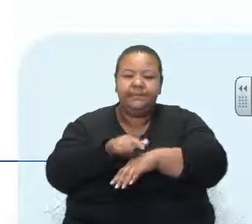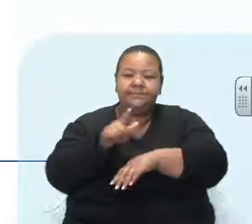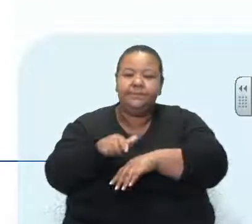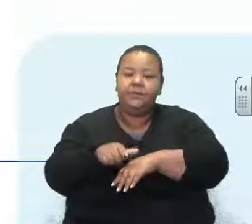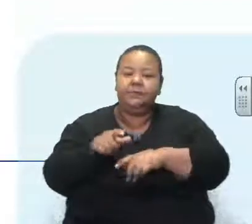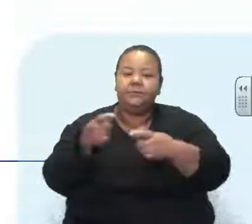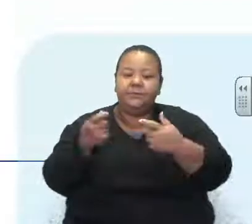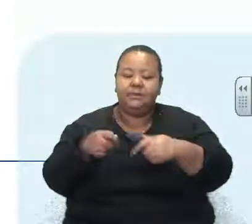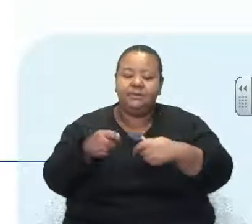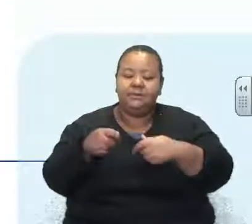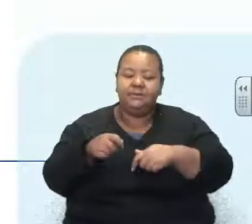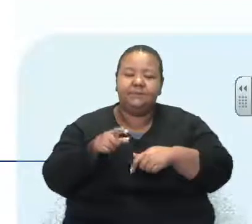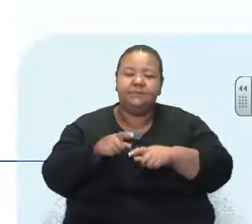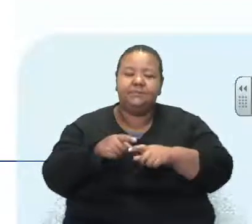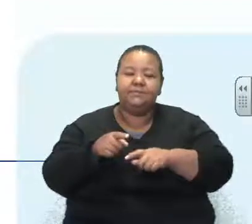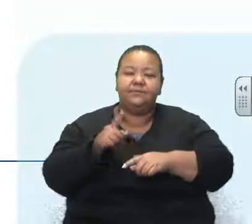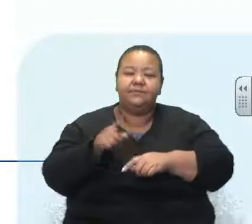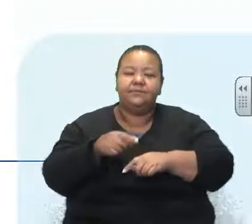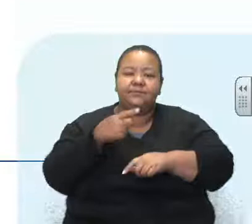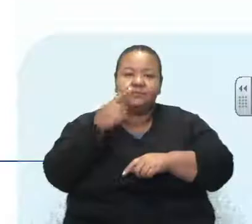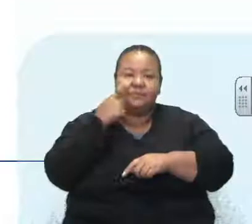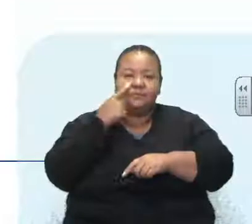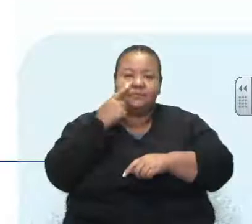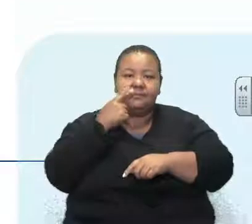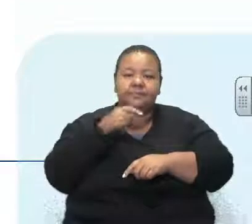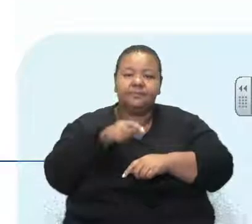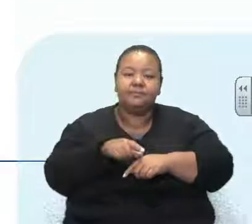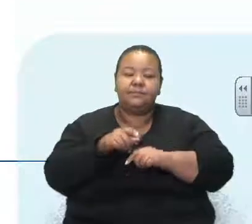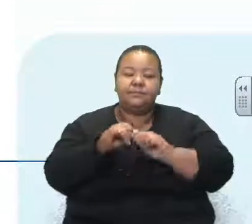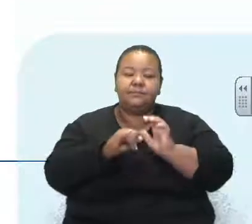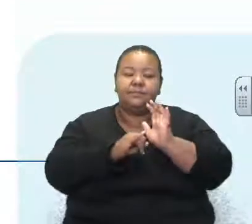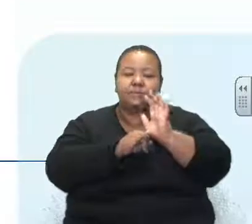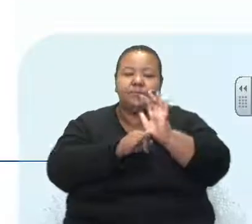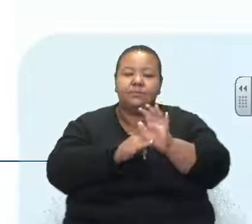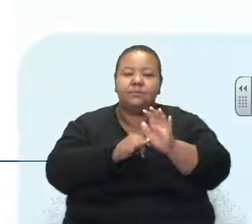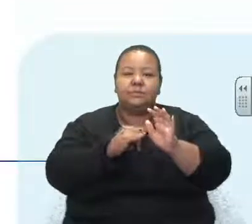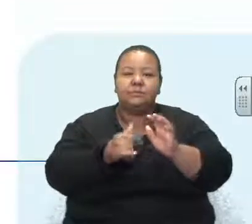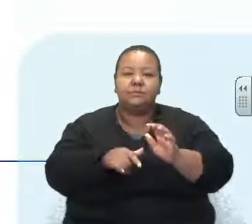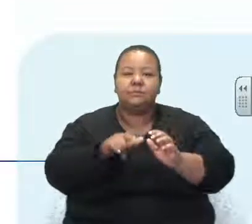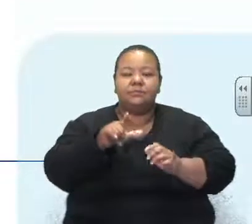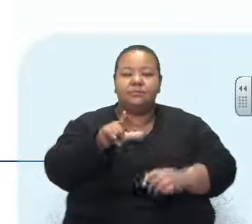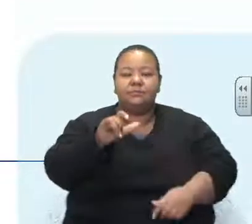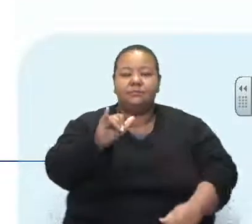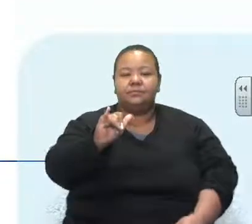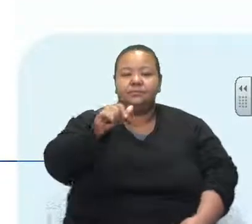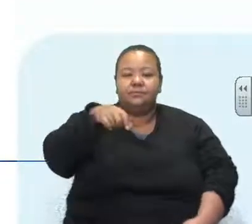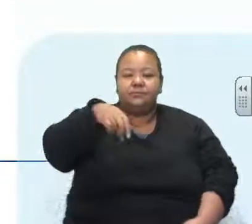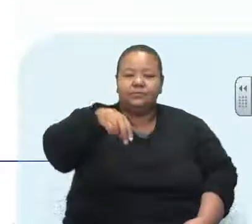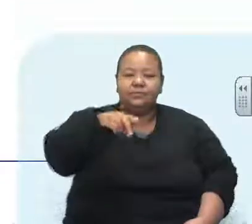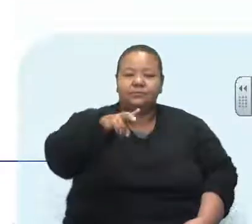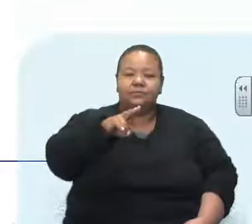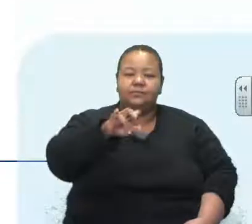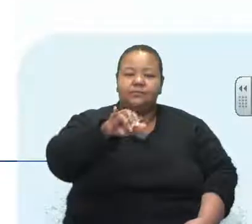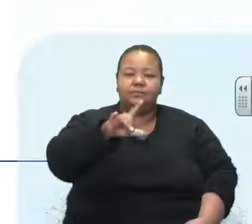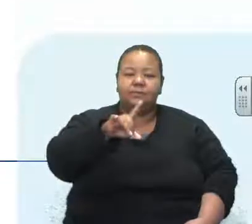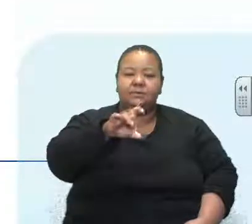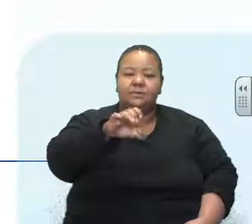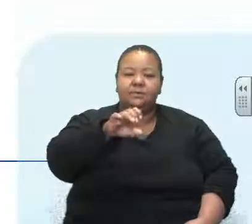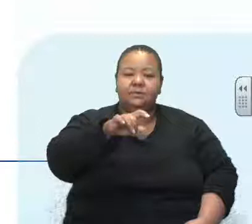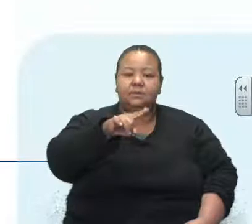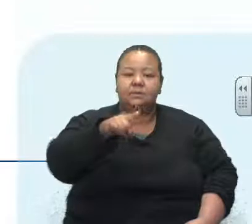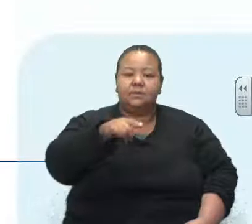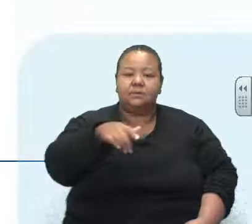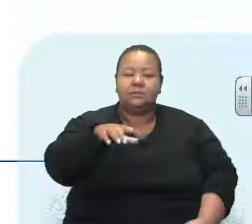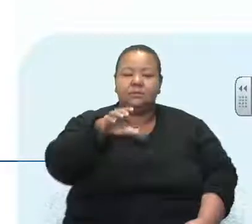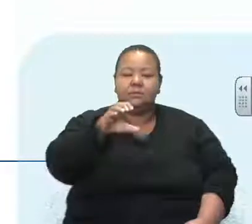que ela precisa de liquidez de curto prazo, ela vai analisar ali a liquidez corrente. O que é liquidez corrente? Como que ela faz esse cálculo? Ela vai pegar